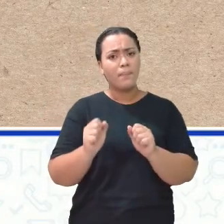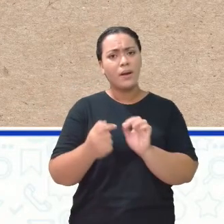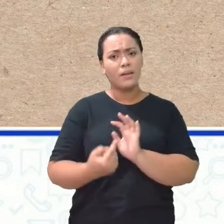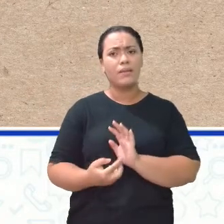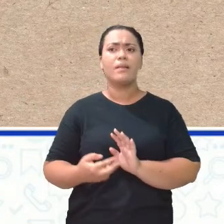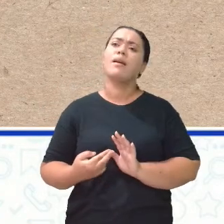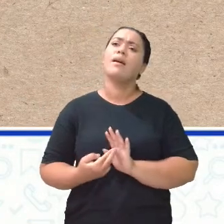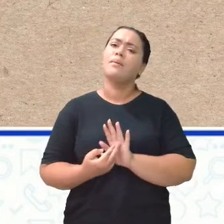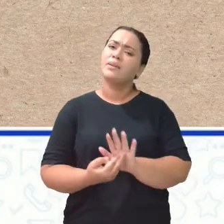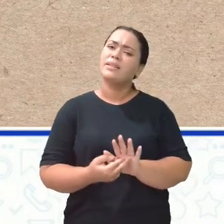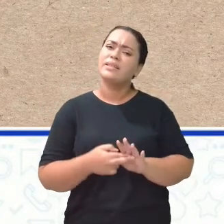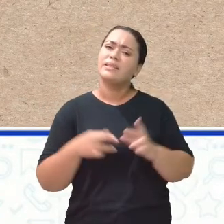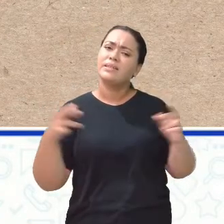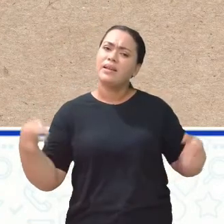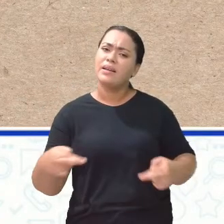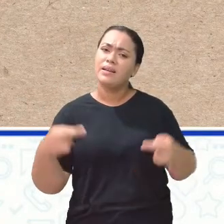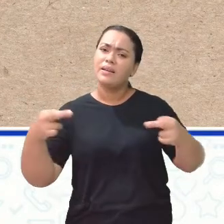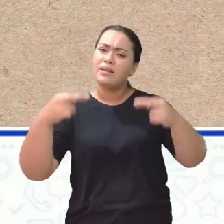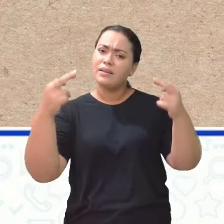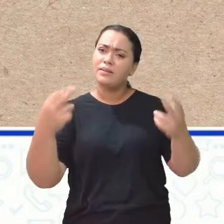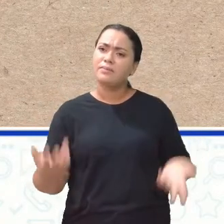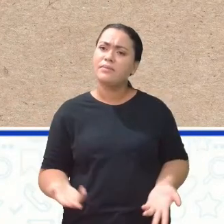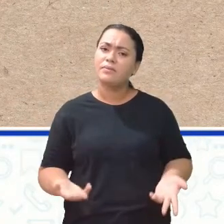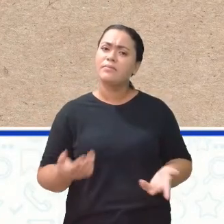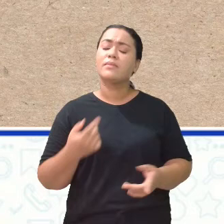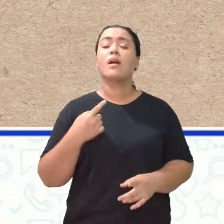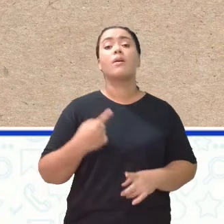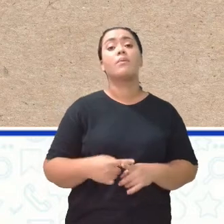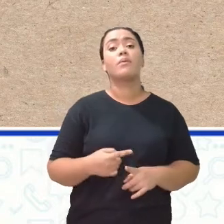quê? Pergunta a vocês, né? E